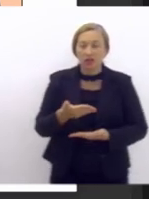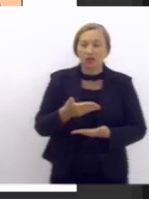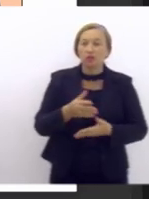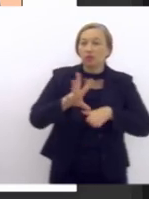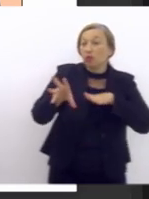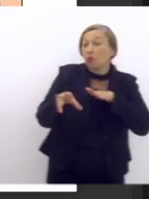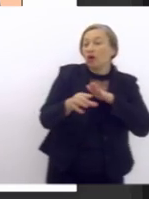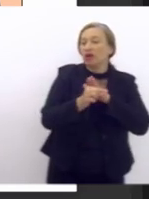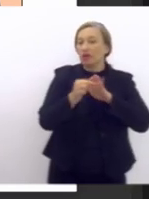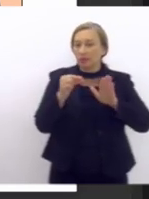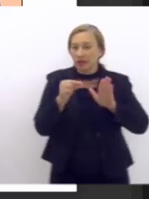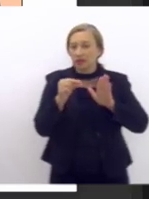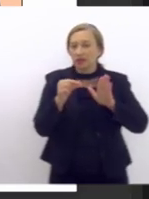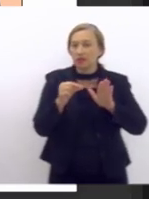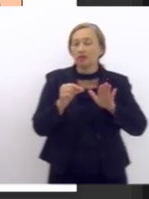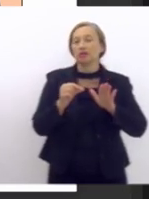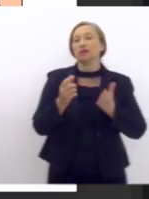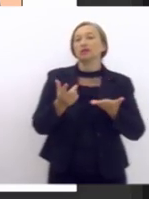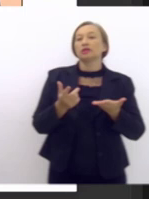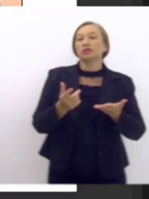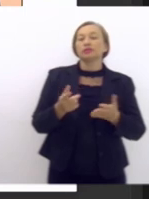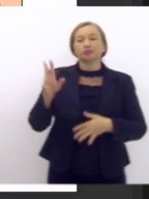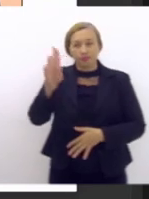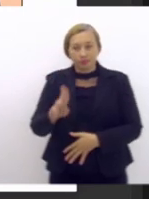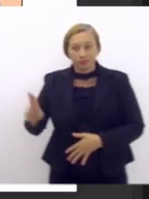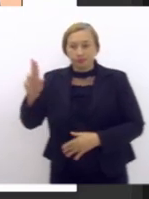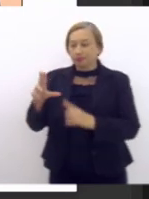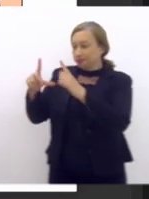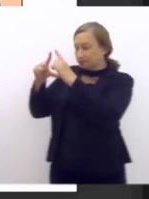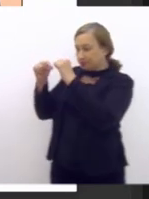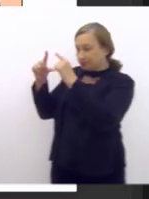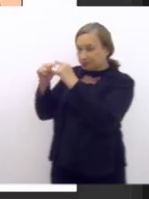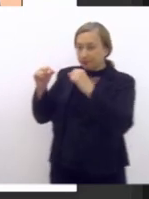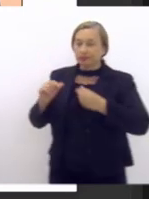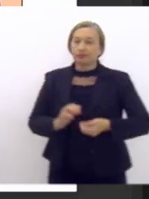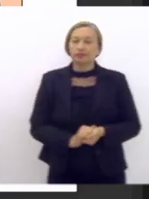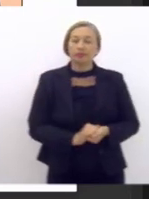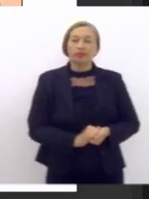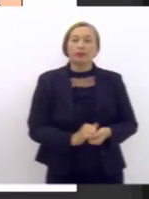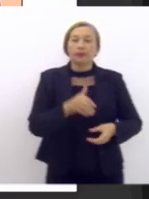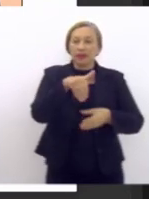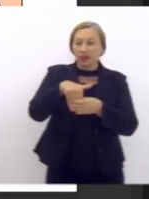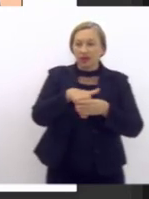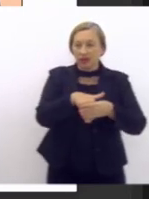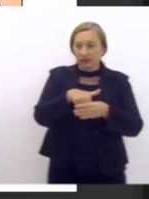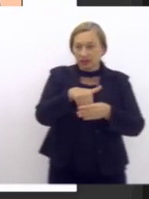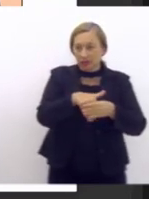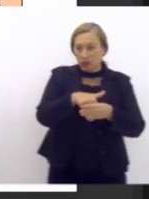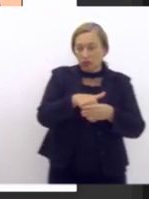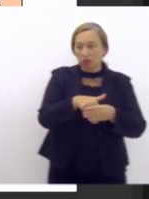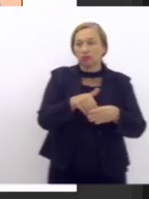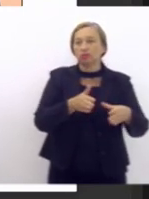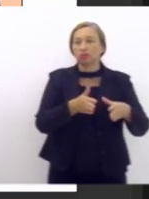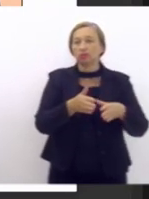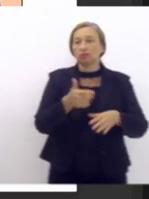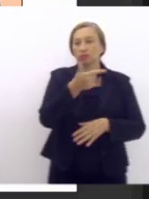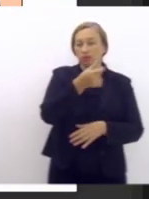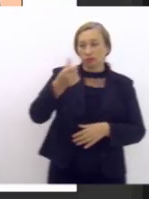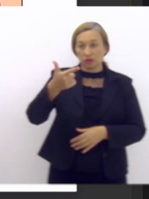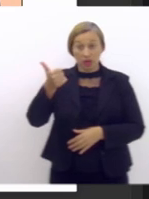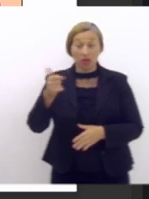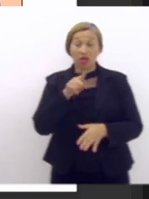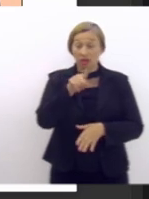emendas parlamentares com a Universidade de Brasília, sobre as eleições de 2022.